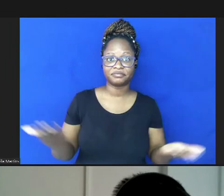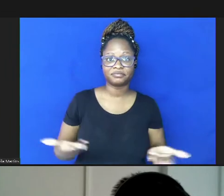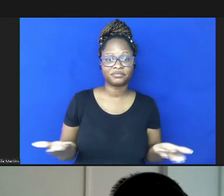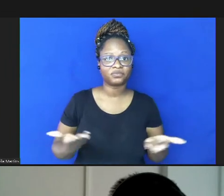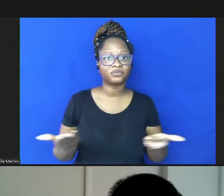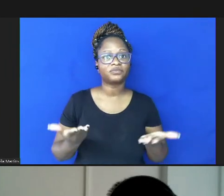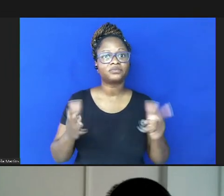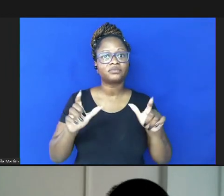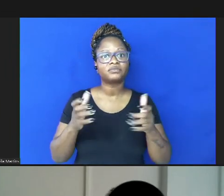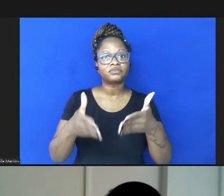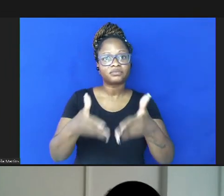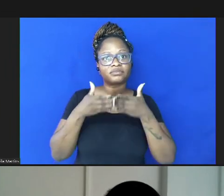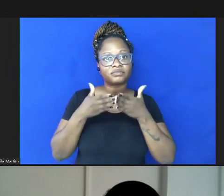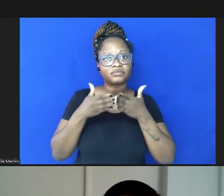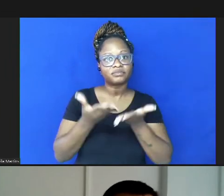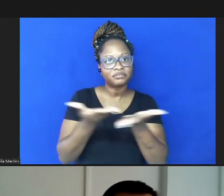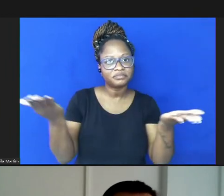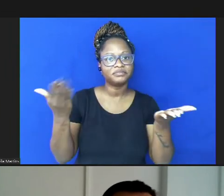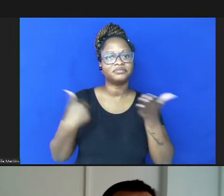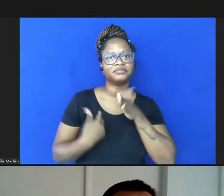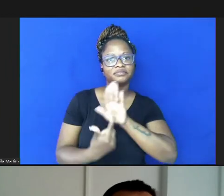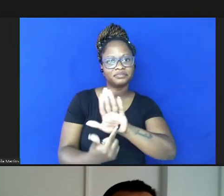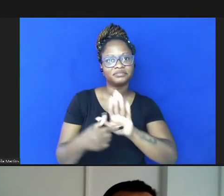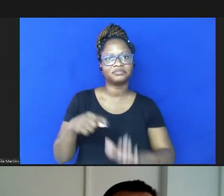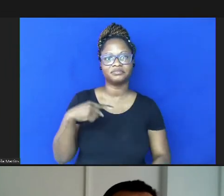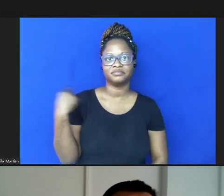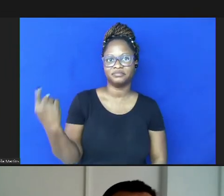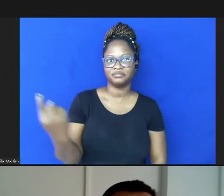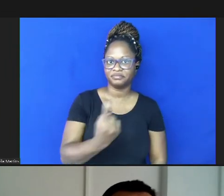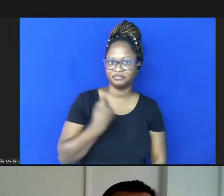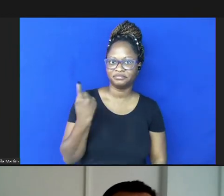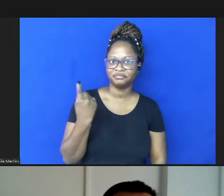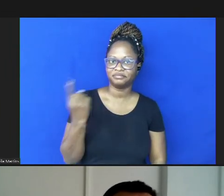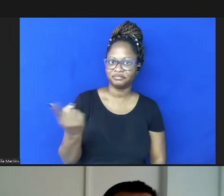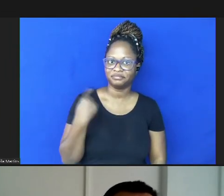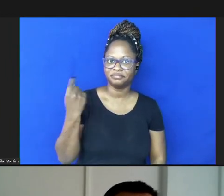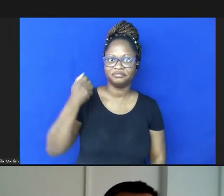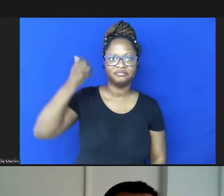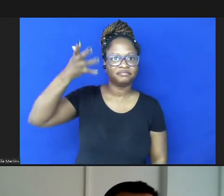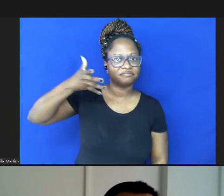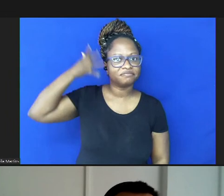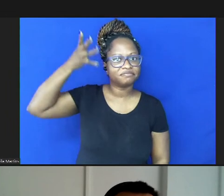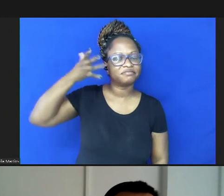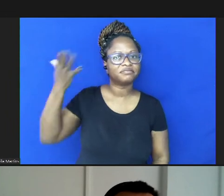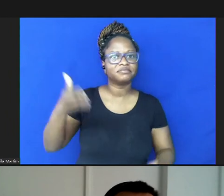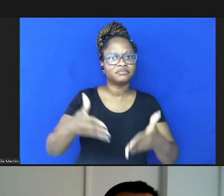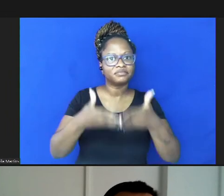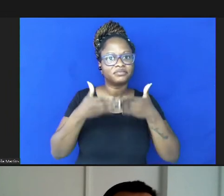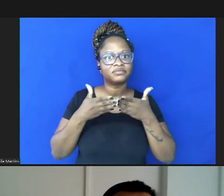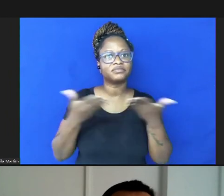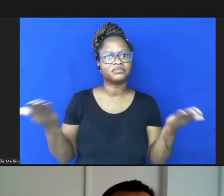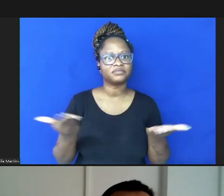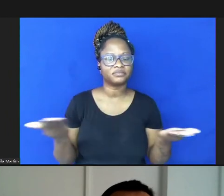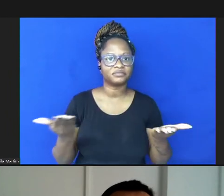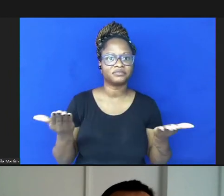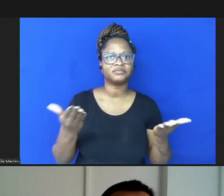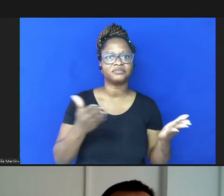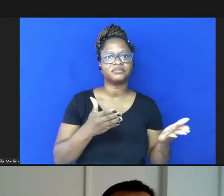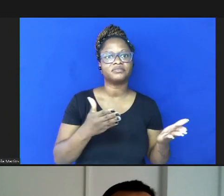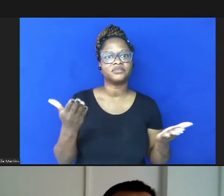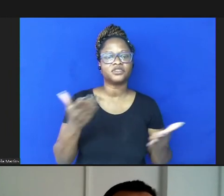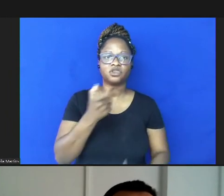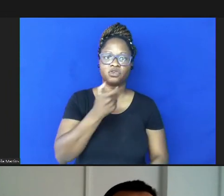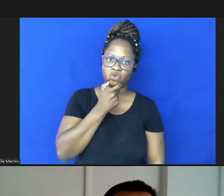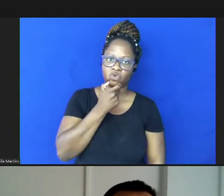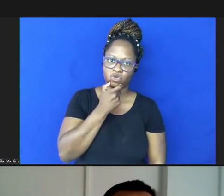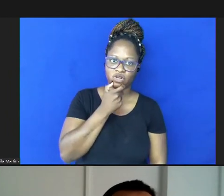pedir licença a vocês para apresentar o nosso palestrante. Eu vou pedir licença para passar para o inglês. So, I